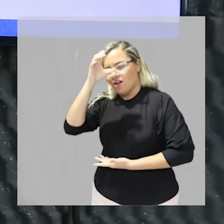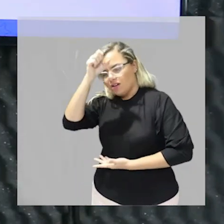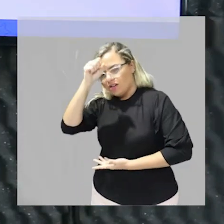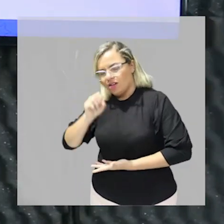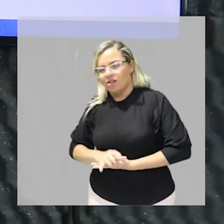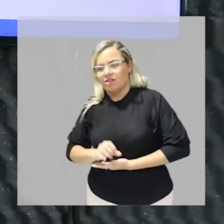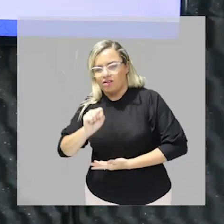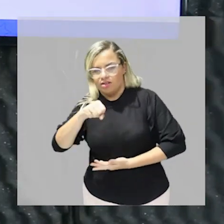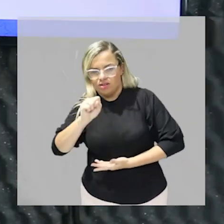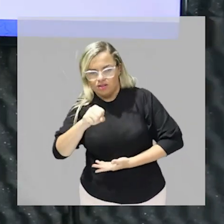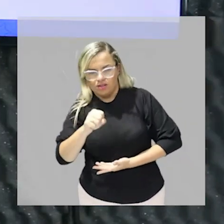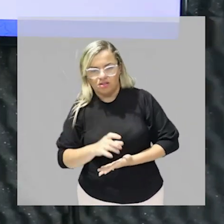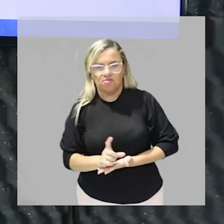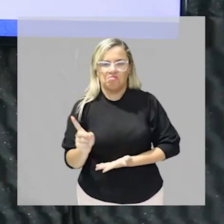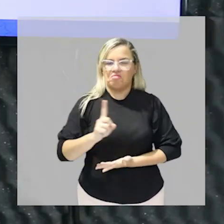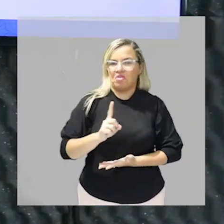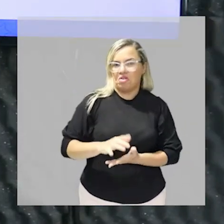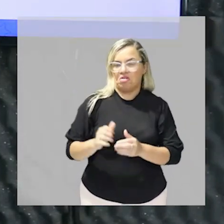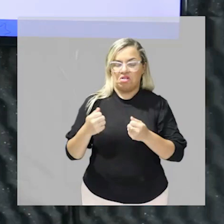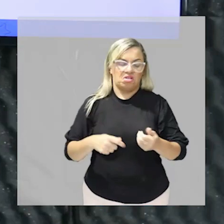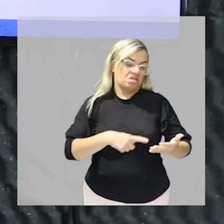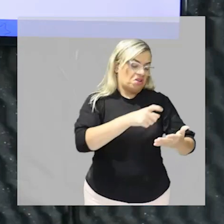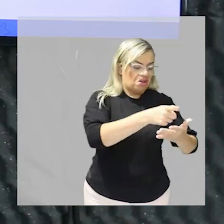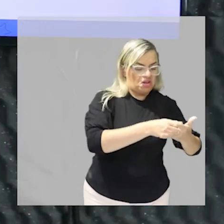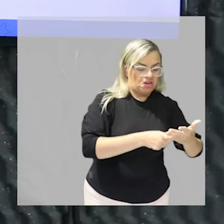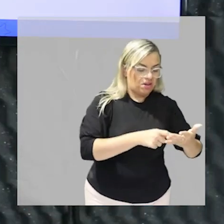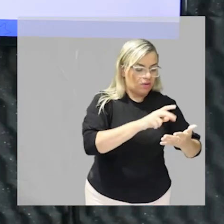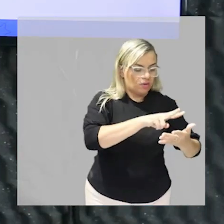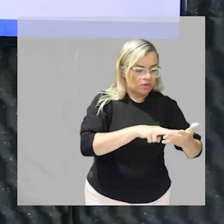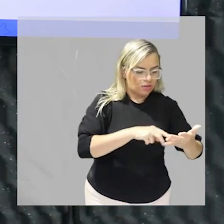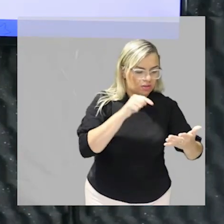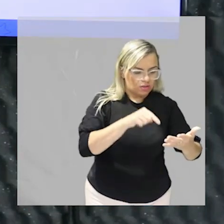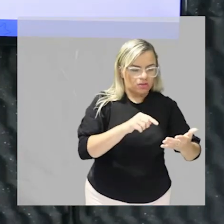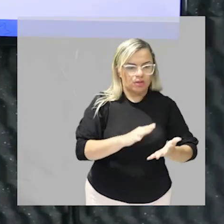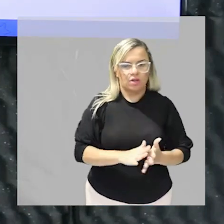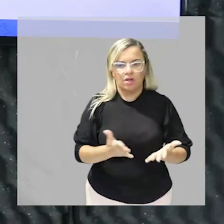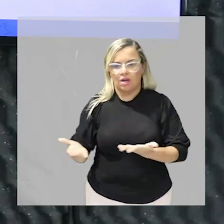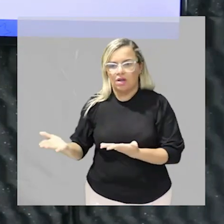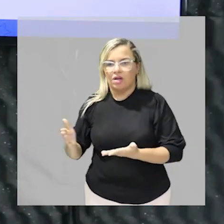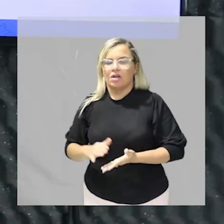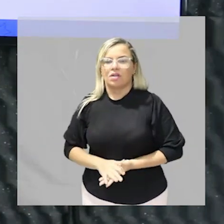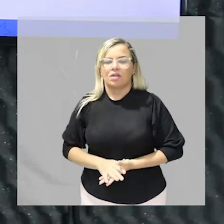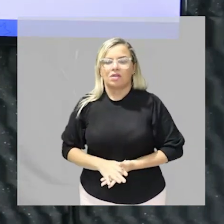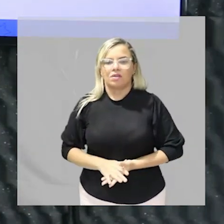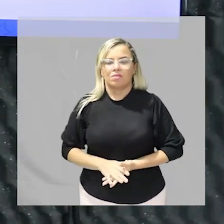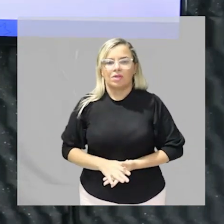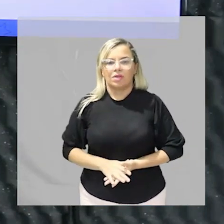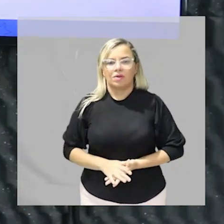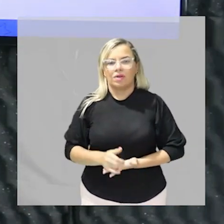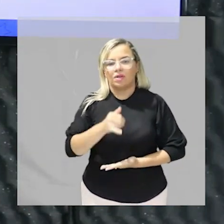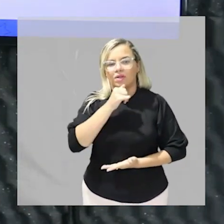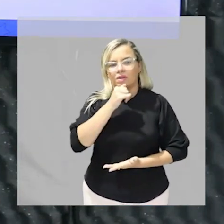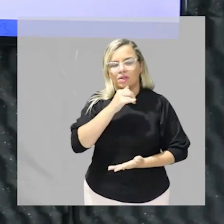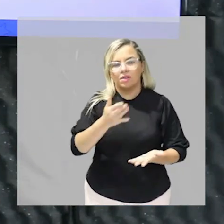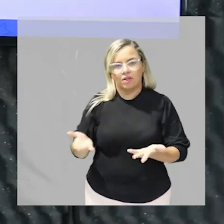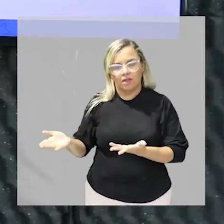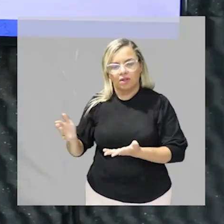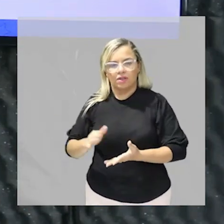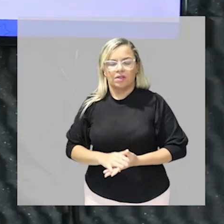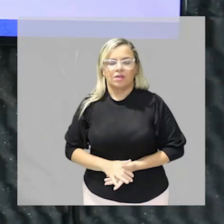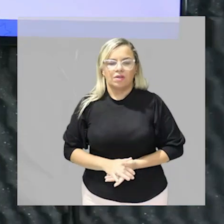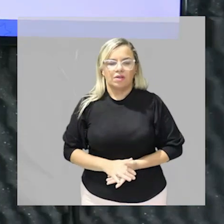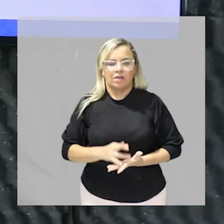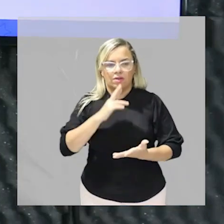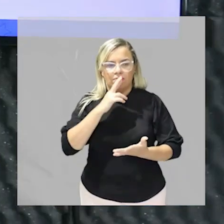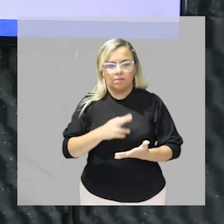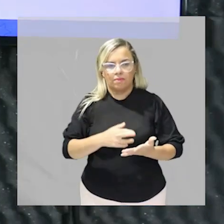sem precisar diretamente ir no texto motivador. Aqui, por exemplo, é uma questão que dá para responder, né? O acréscimo do dióxido de carbono, do